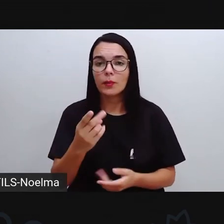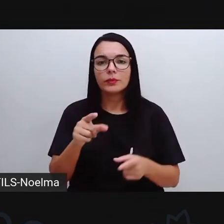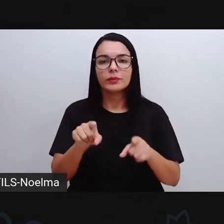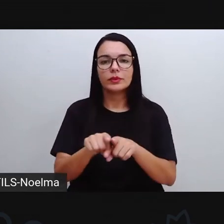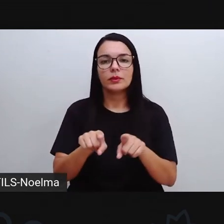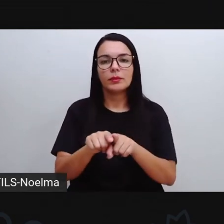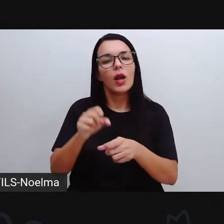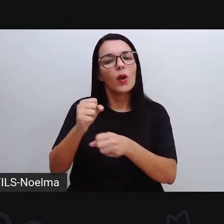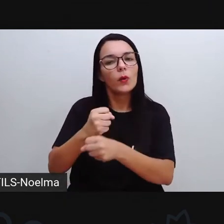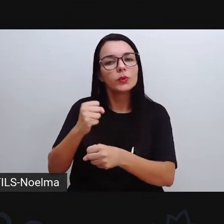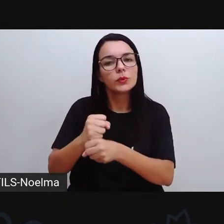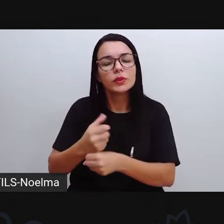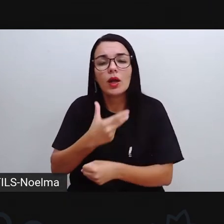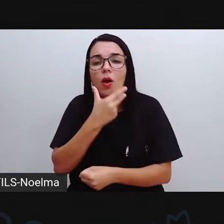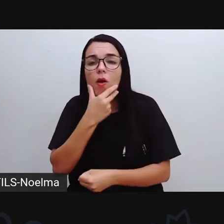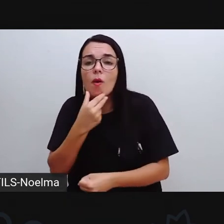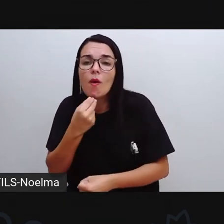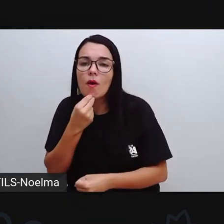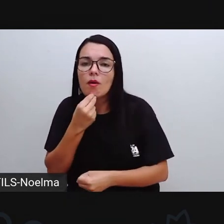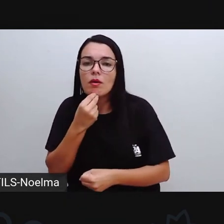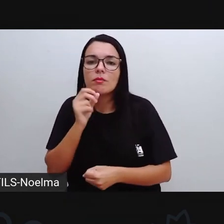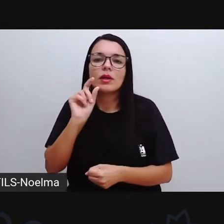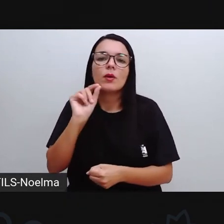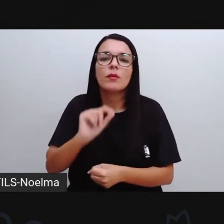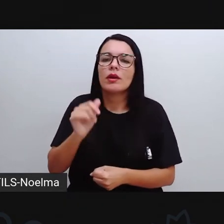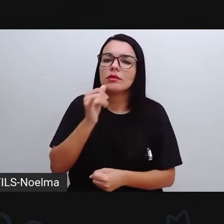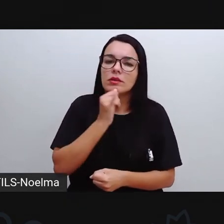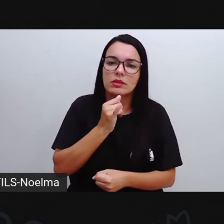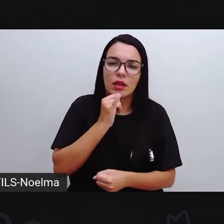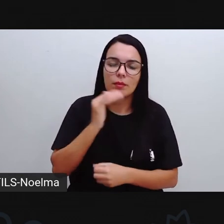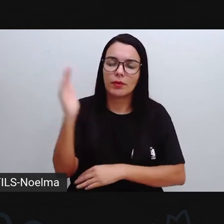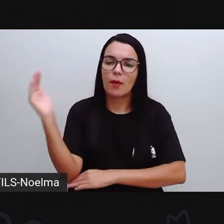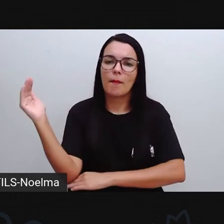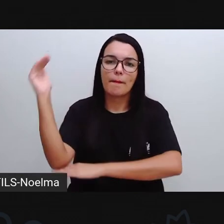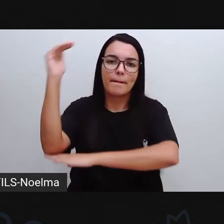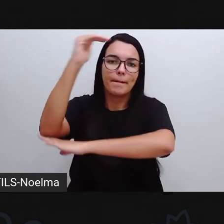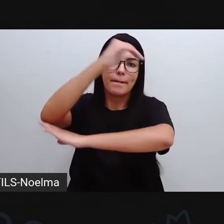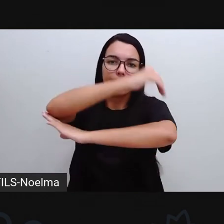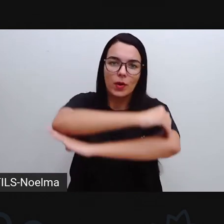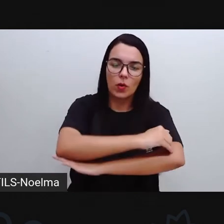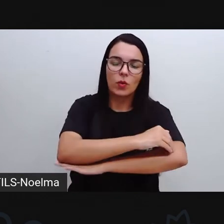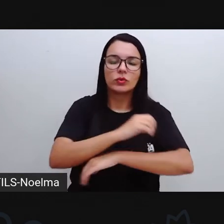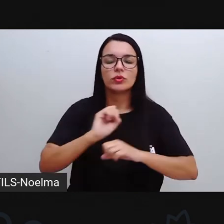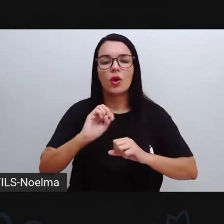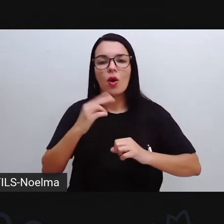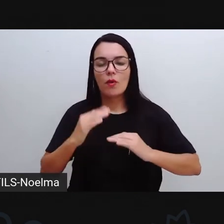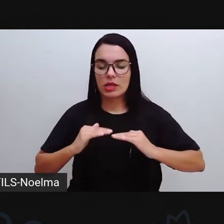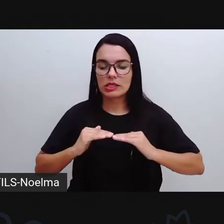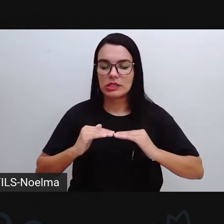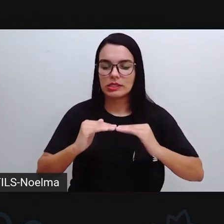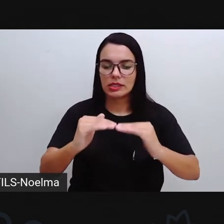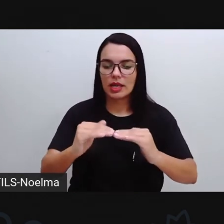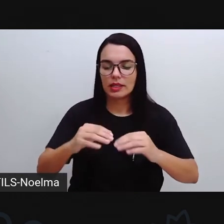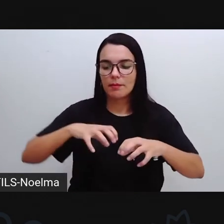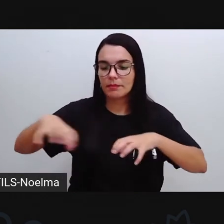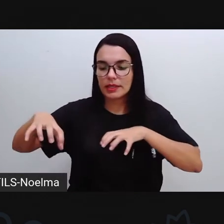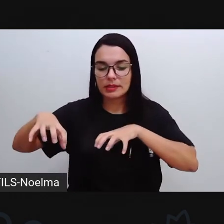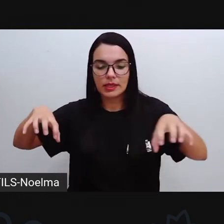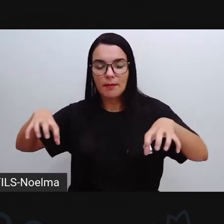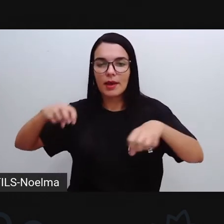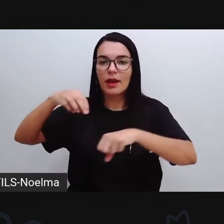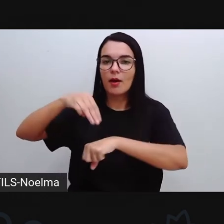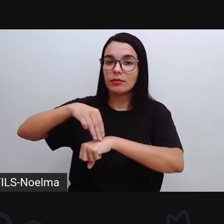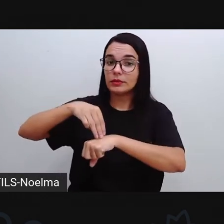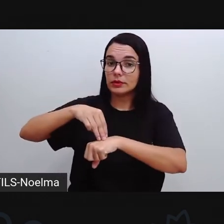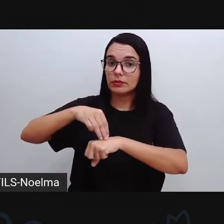construídos aí pelo ser humano, que é quando se constrói pontes ou estradas para se separar esses municípios. E